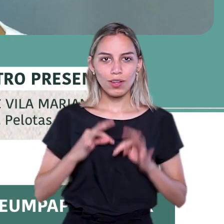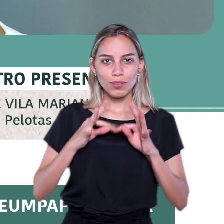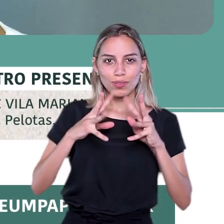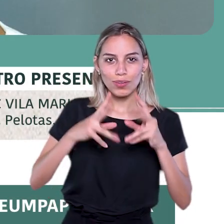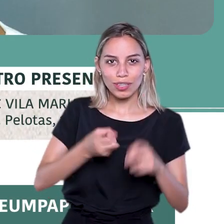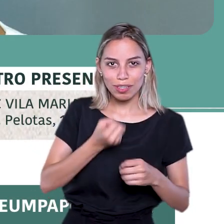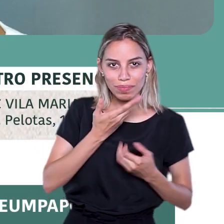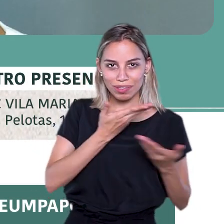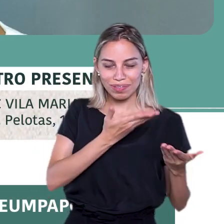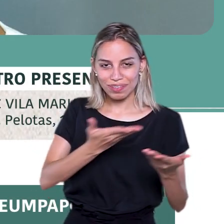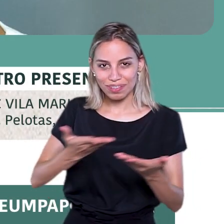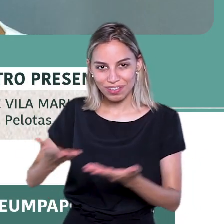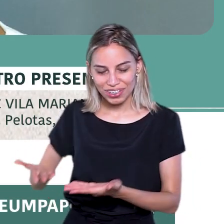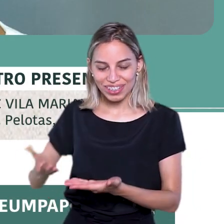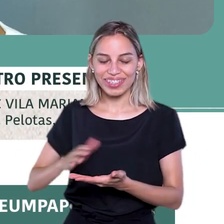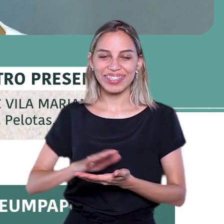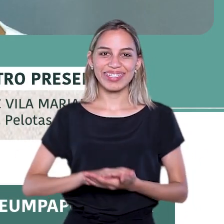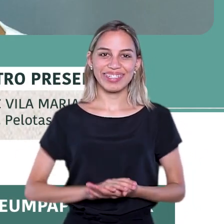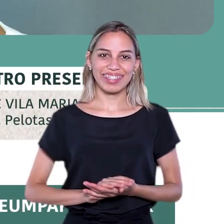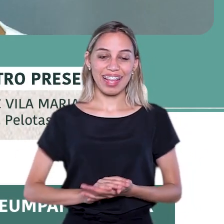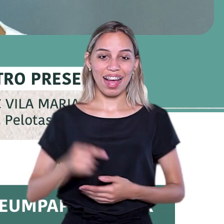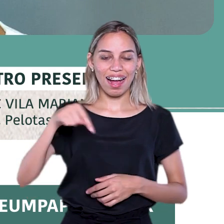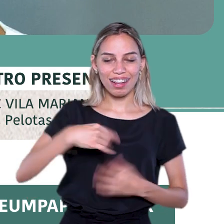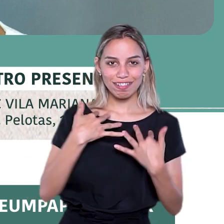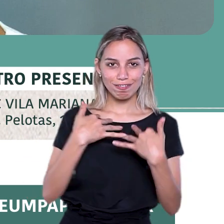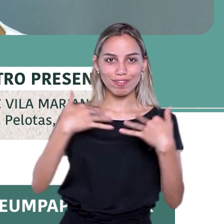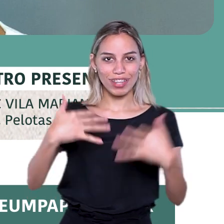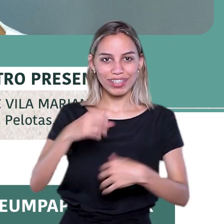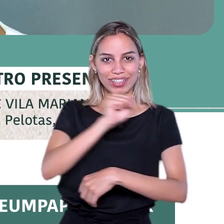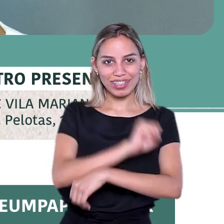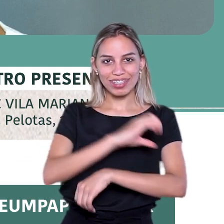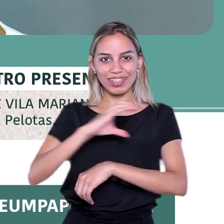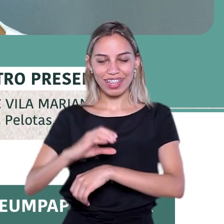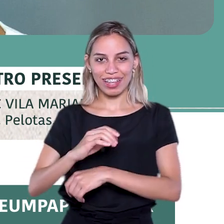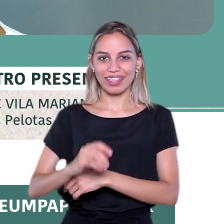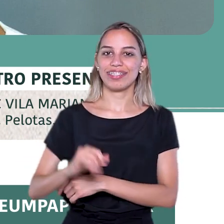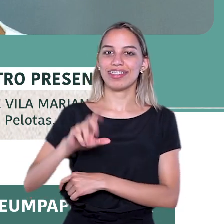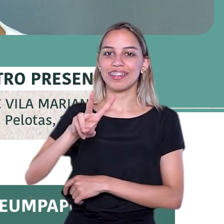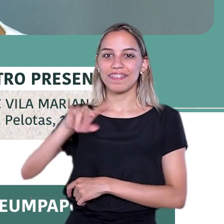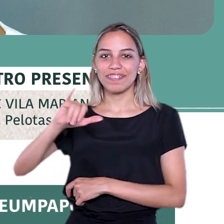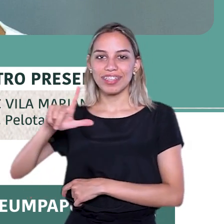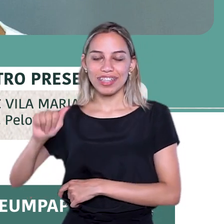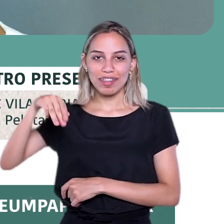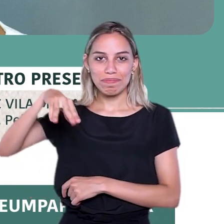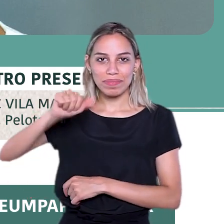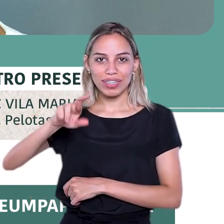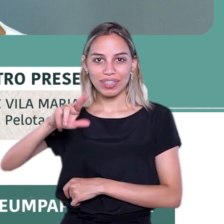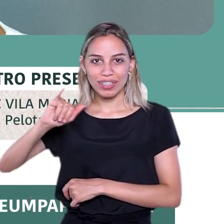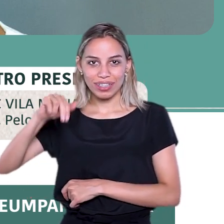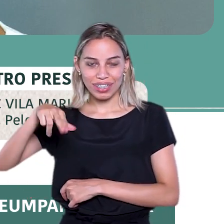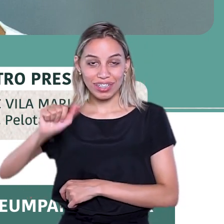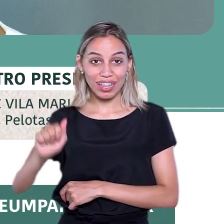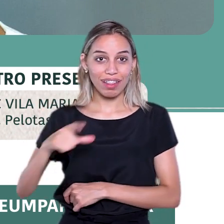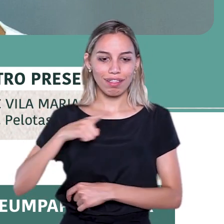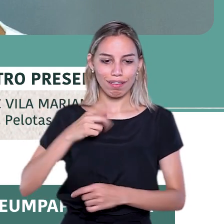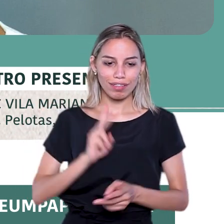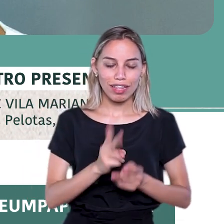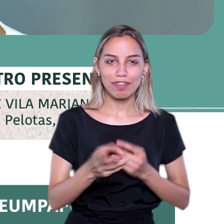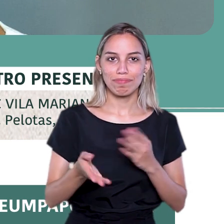Sejam todos bem-vindos, bem-vindas e bem-vindes ao auditório do Sesc Vila Mariana, para essa edição do Sempre um Papo, com